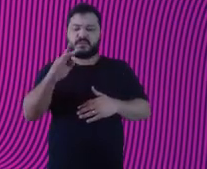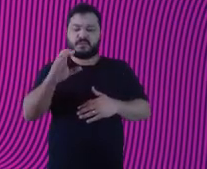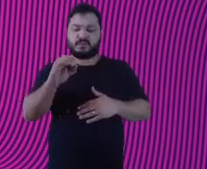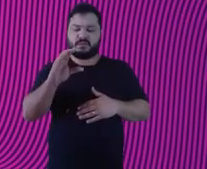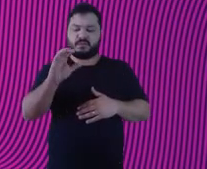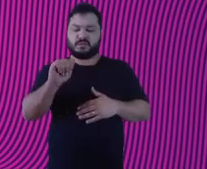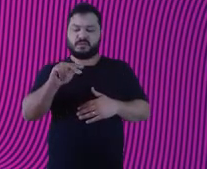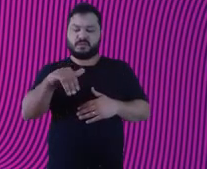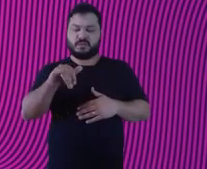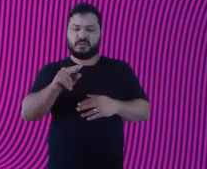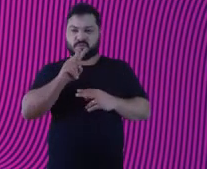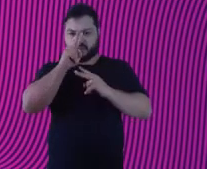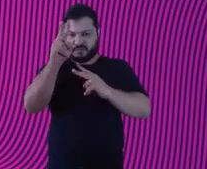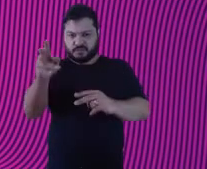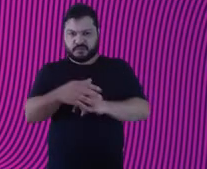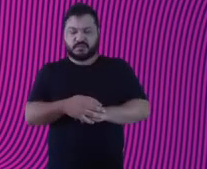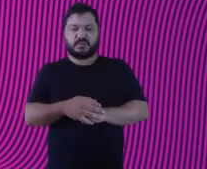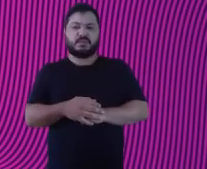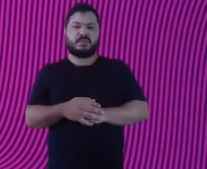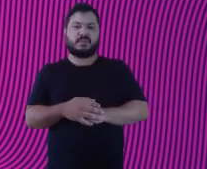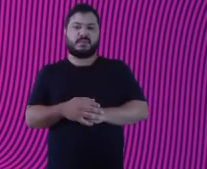doentes usando